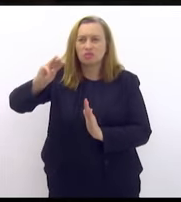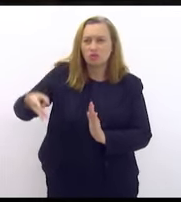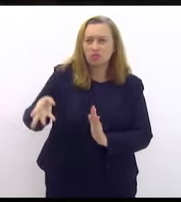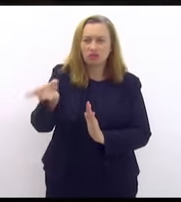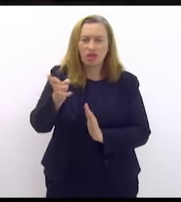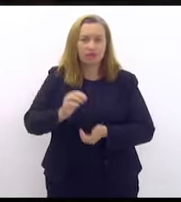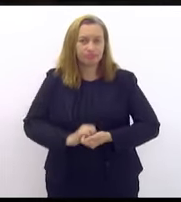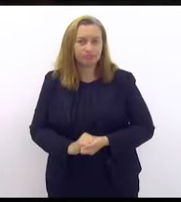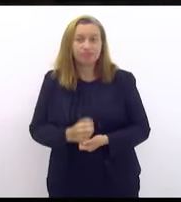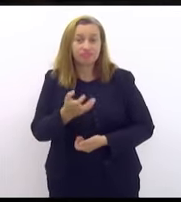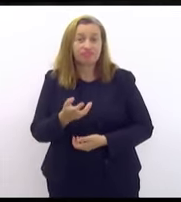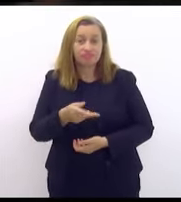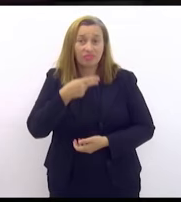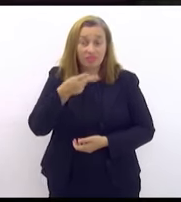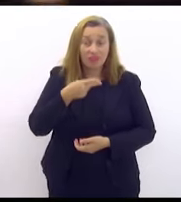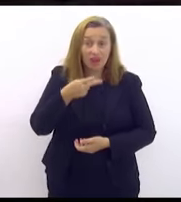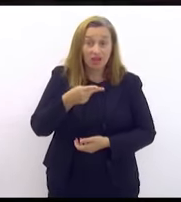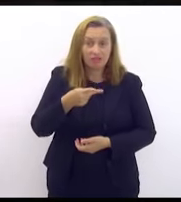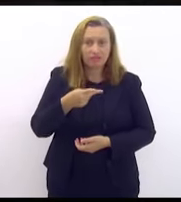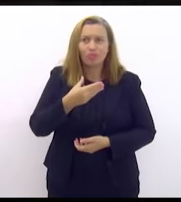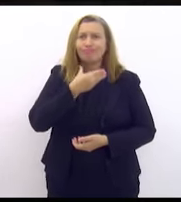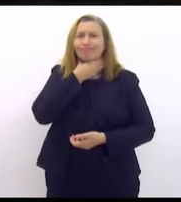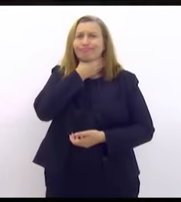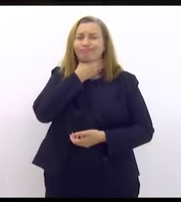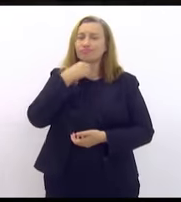Queria dizer que isso é um drama do Brasil.